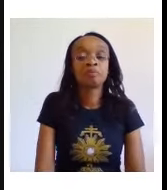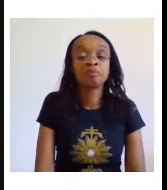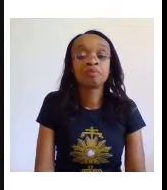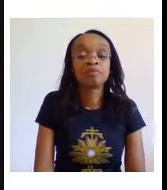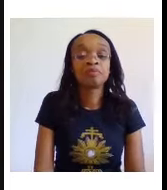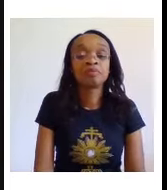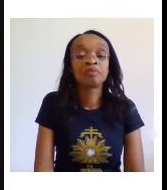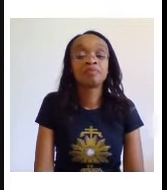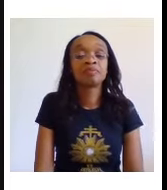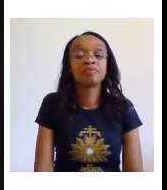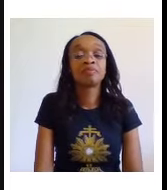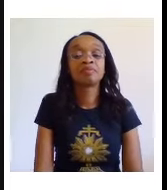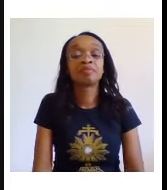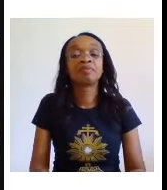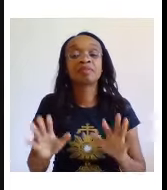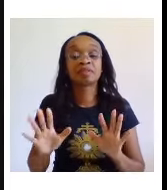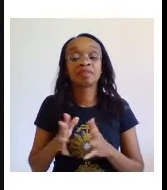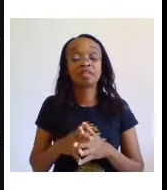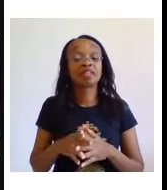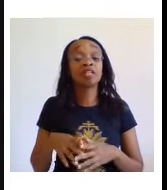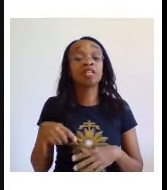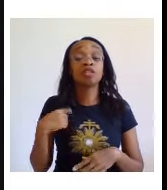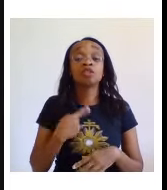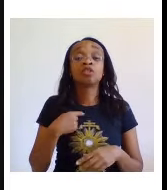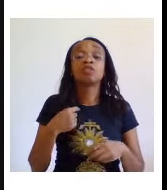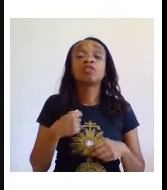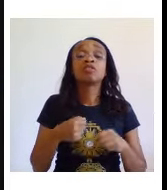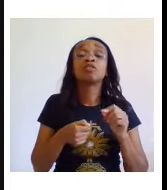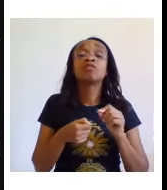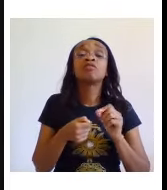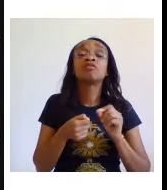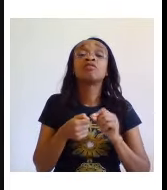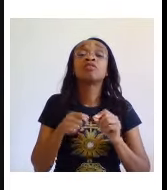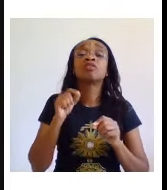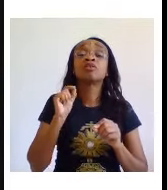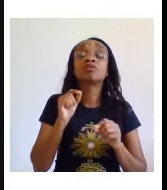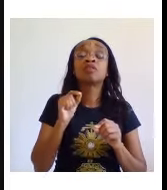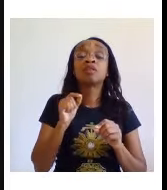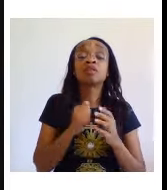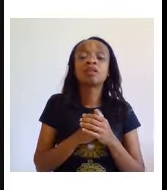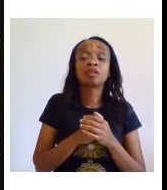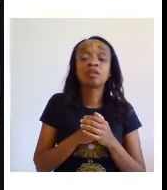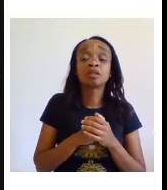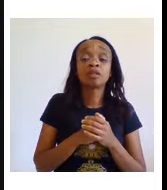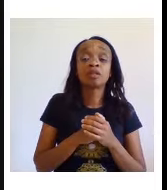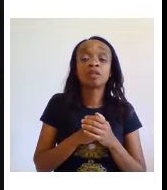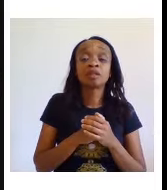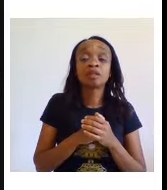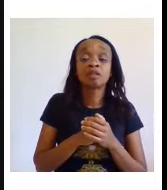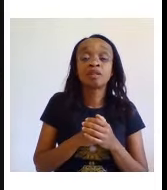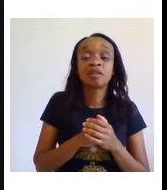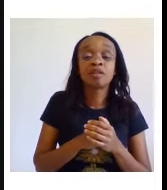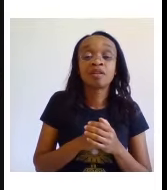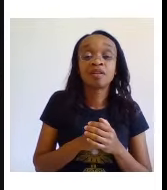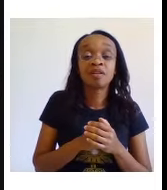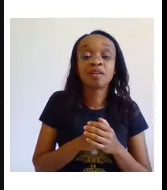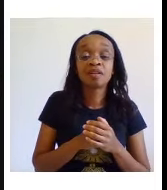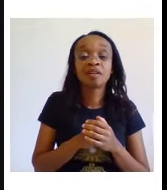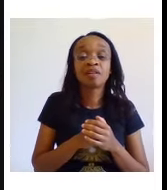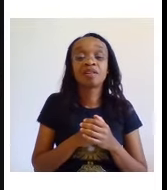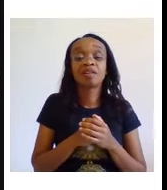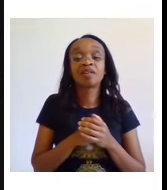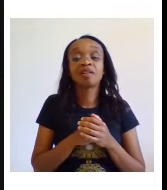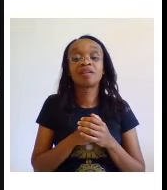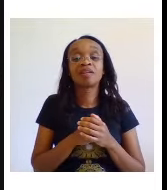gestos com possibilidades de gestos concretos que nós temos agora bem proximamente, eu gostaria de saber se o Dr.